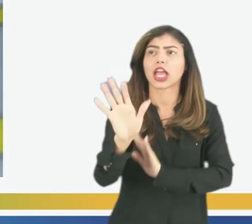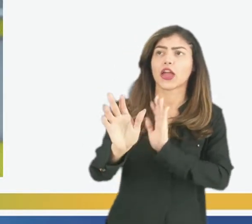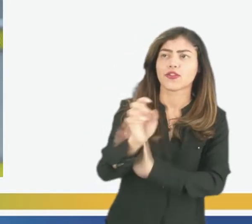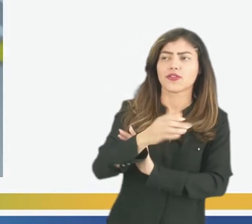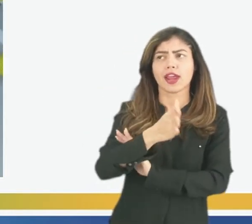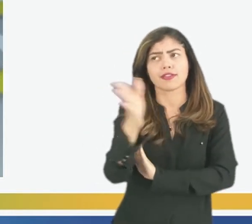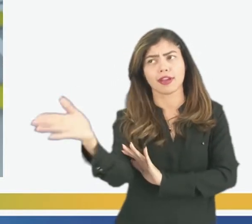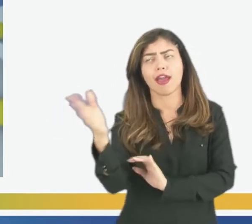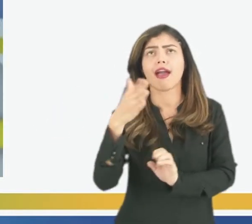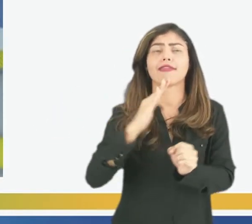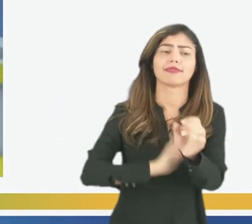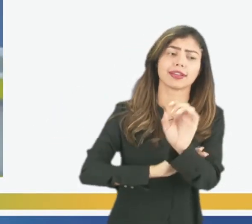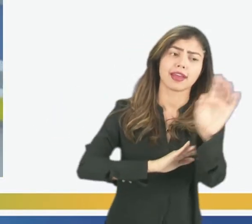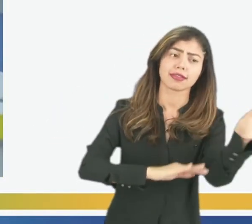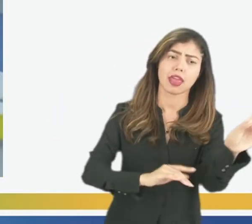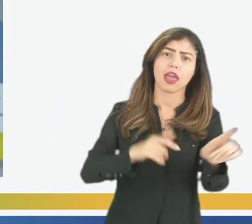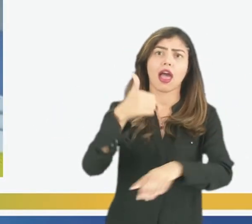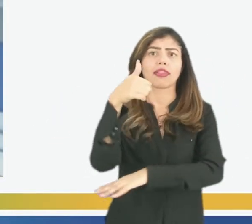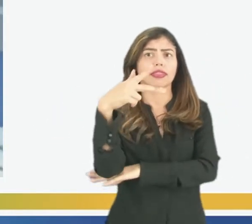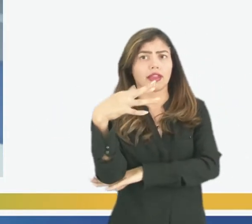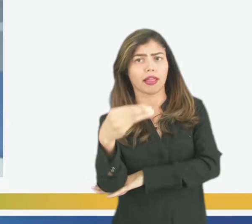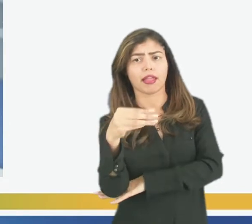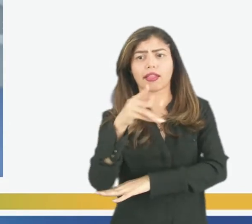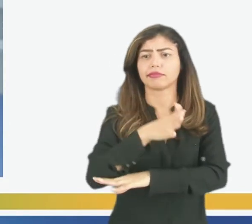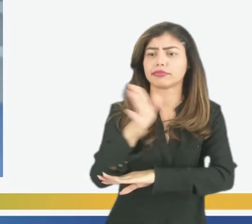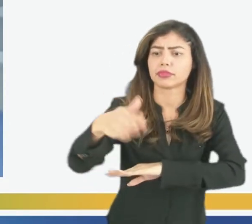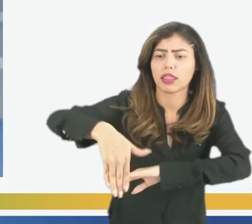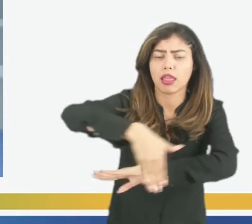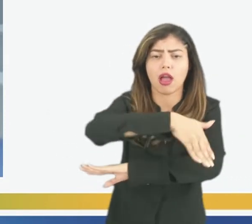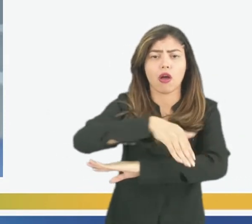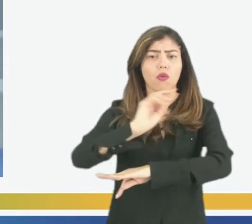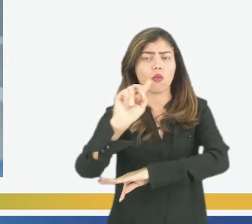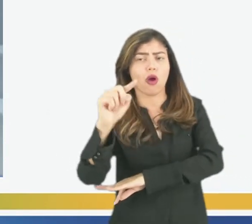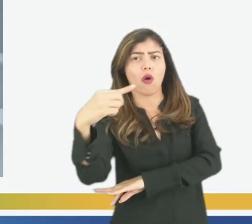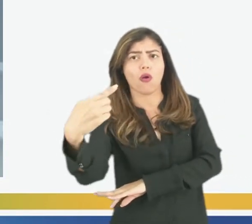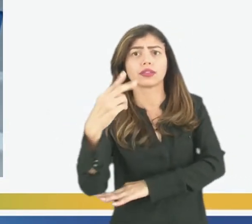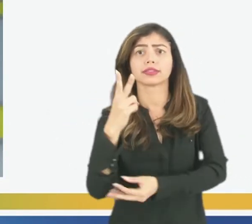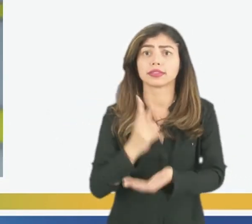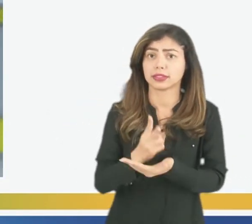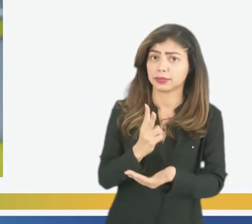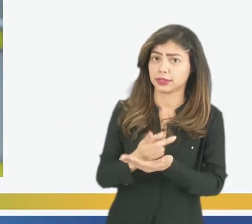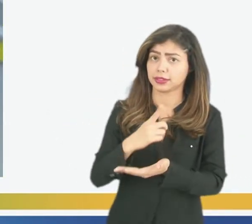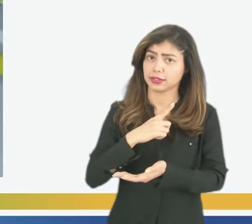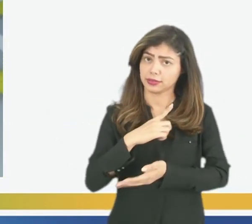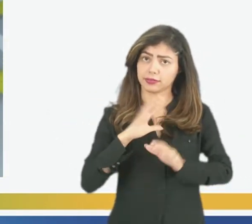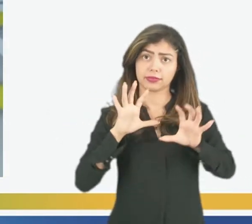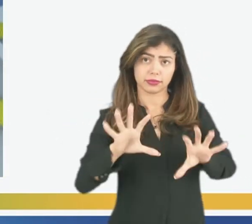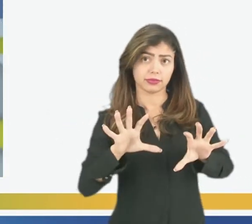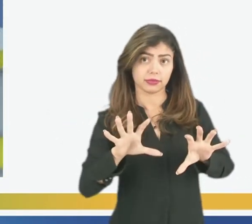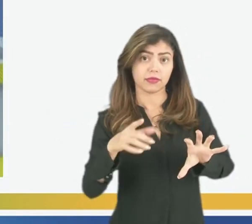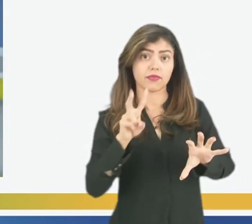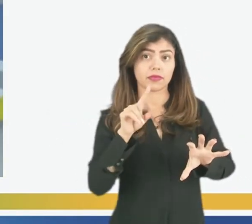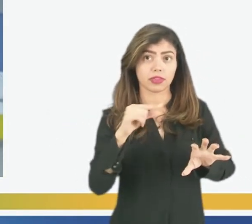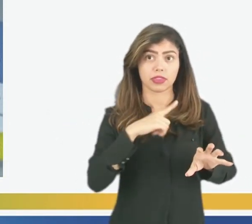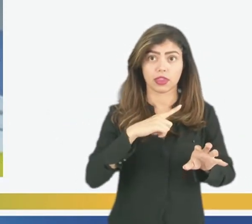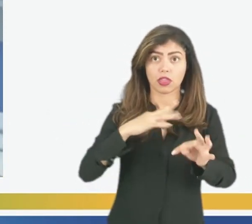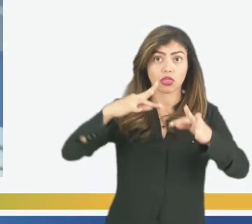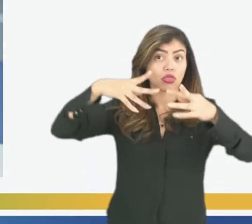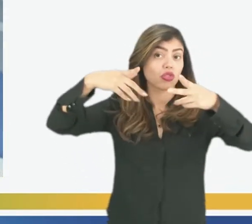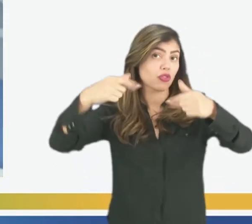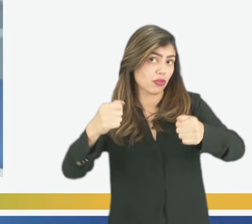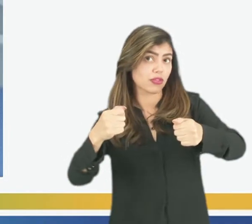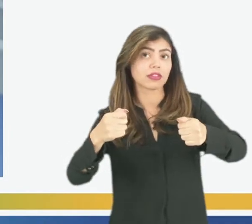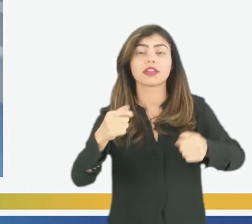sei quantos quilômetros, você vai entrar na rua tal, não é? E assim vai dando todas as